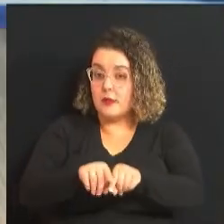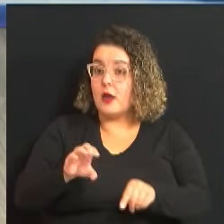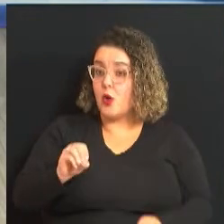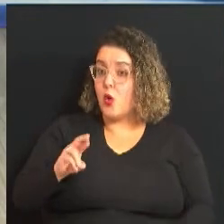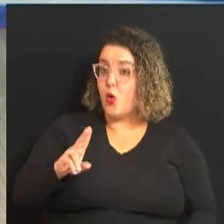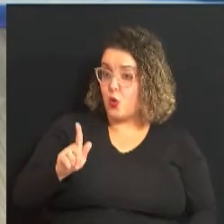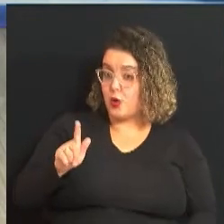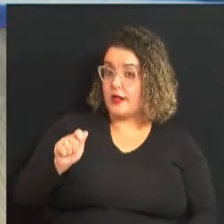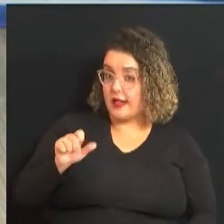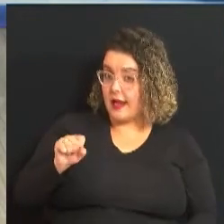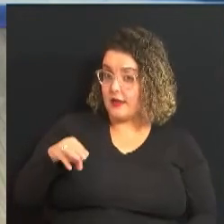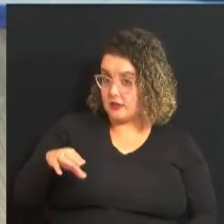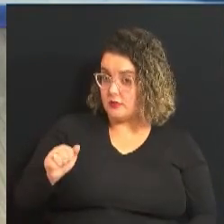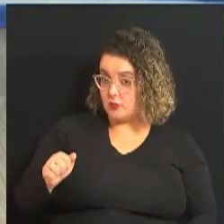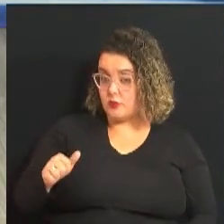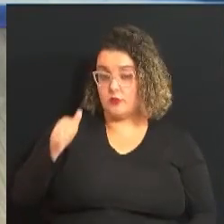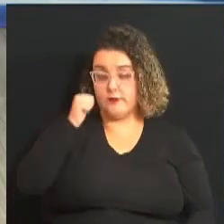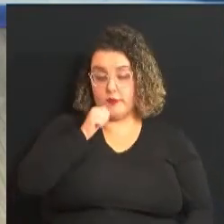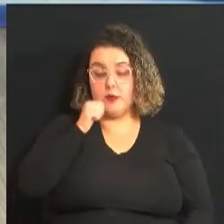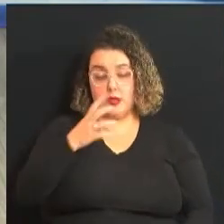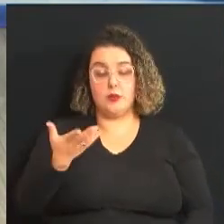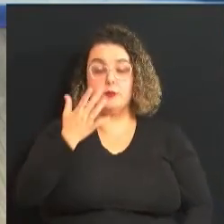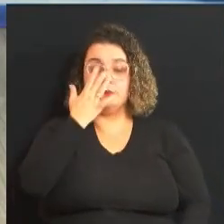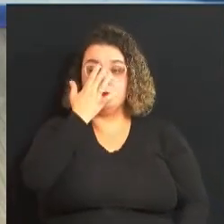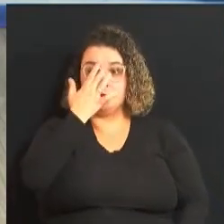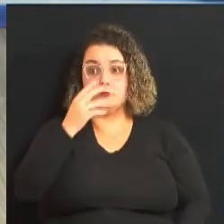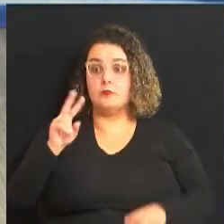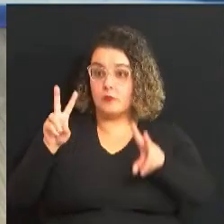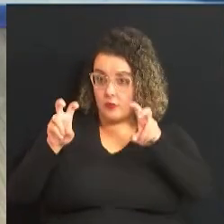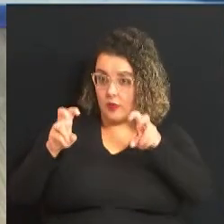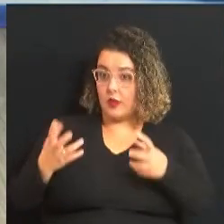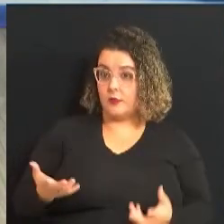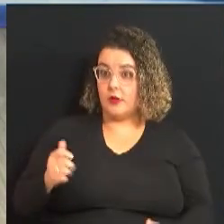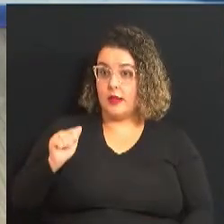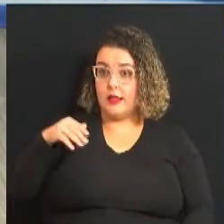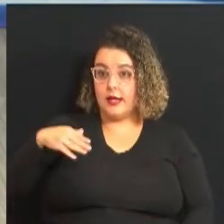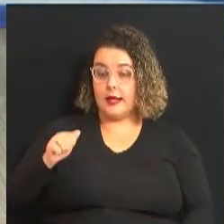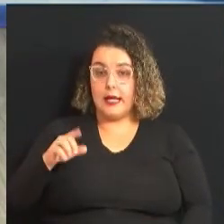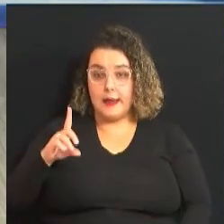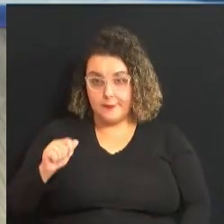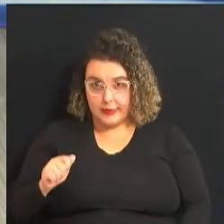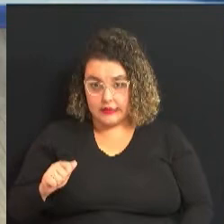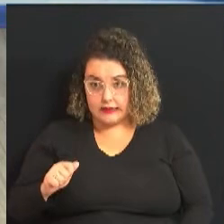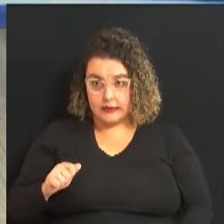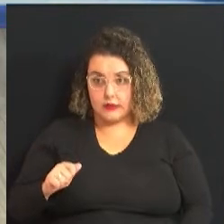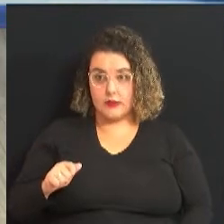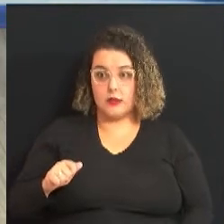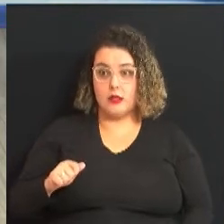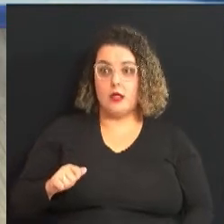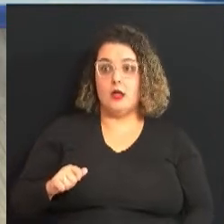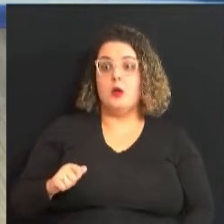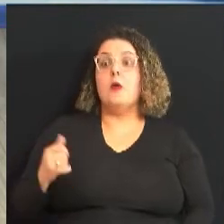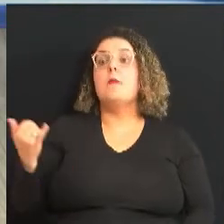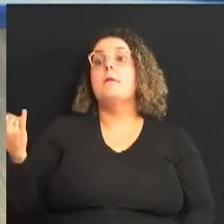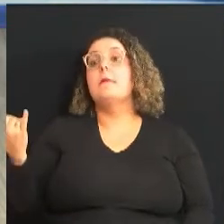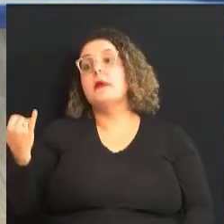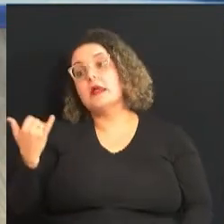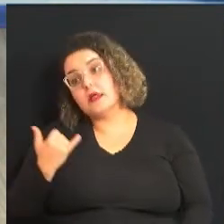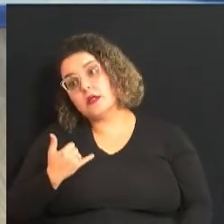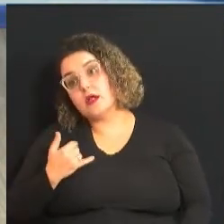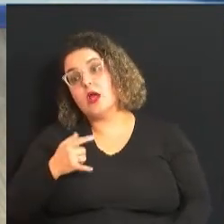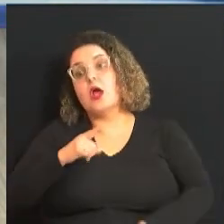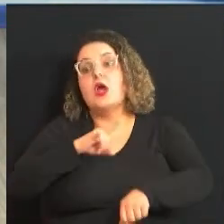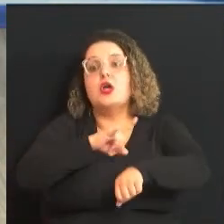uma pergunta aqui sobre esse tema. Amanda do Parque Prado. Me disseram que urinar após